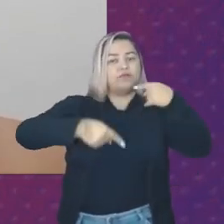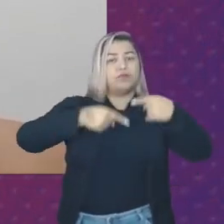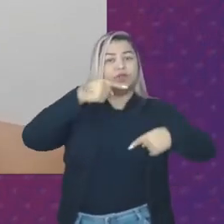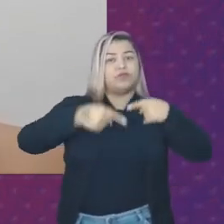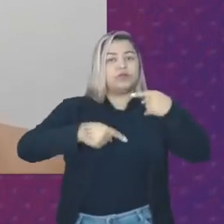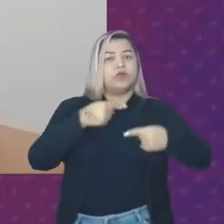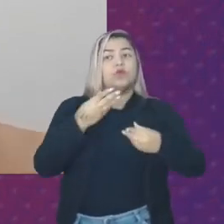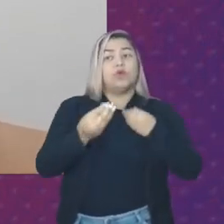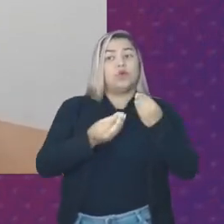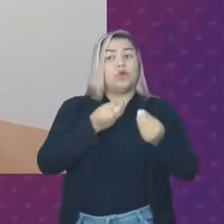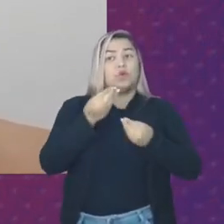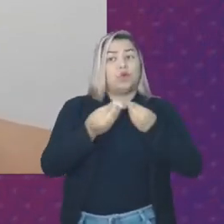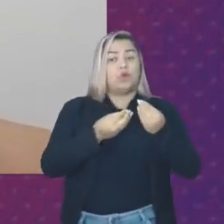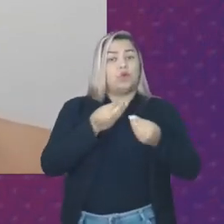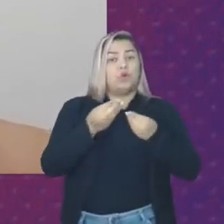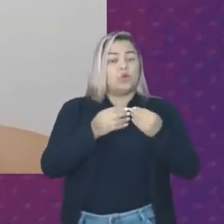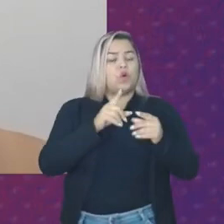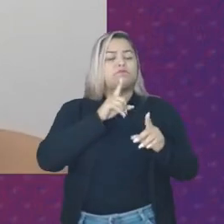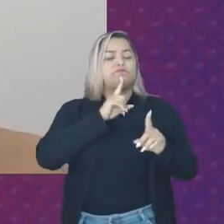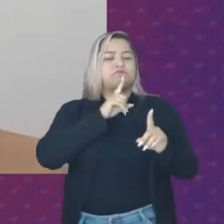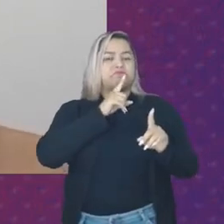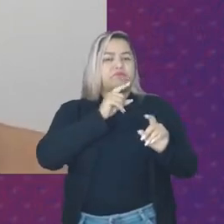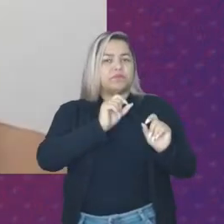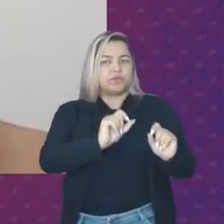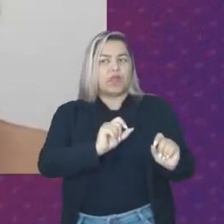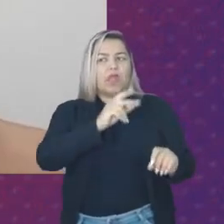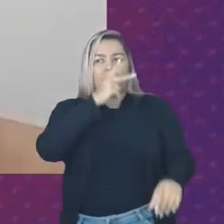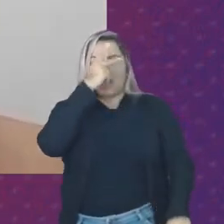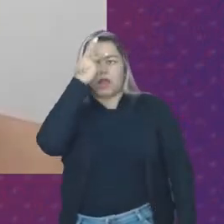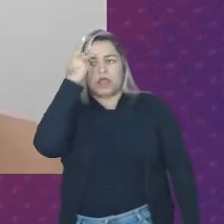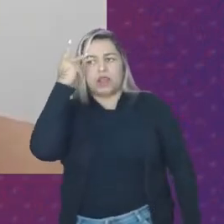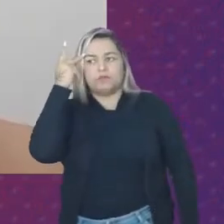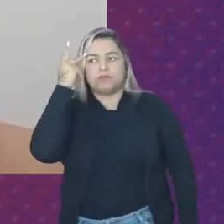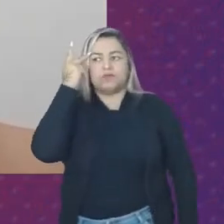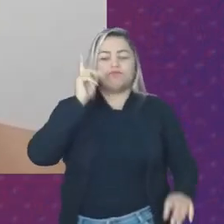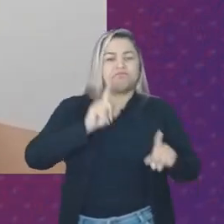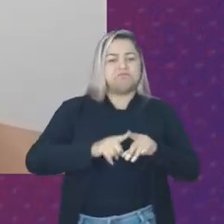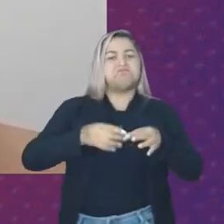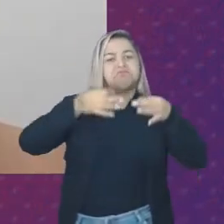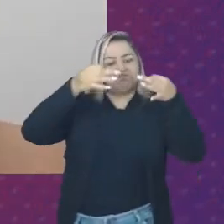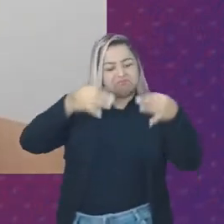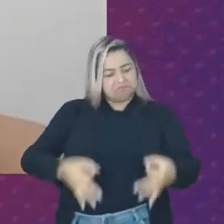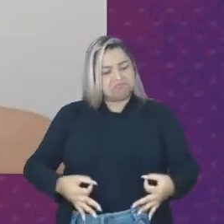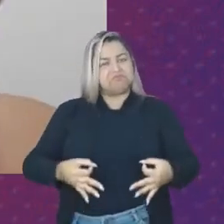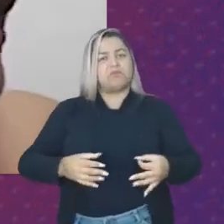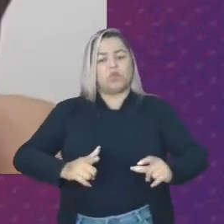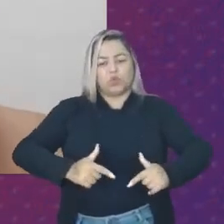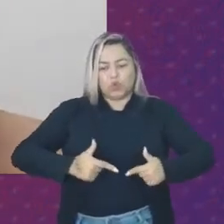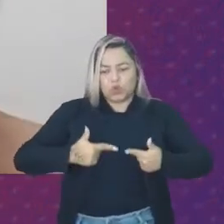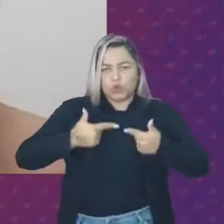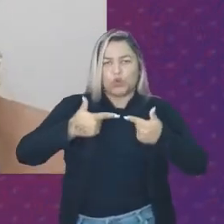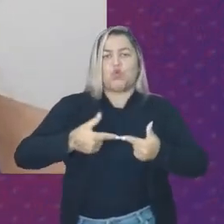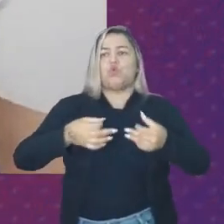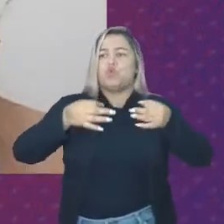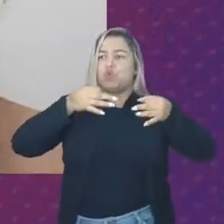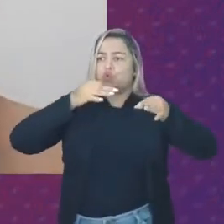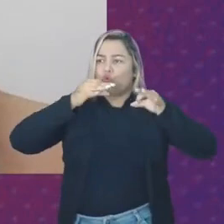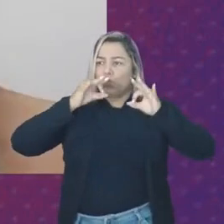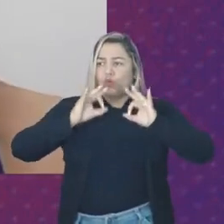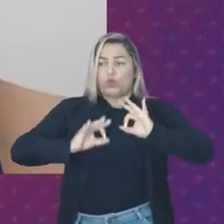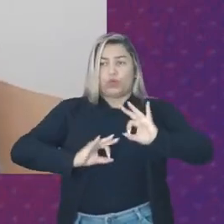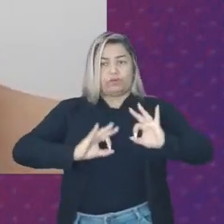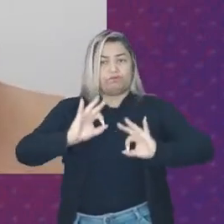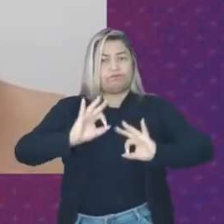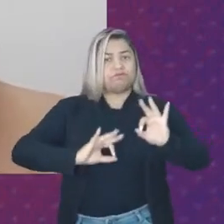como um arquétipo dominante, né? Aquela pessoa que está pronta para encarar qualquer desafio, que